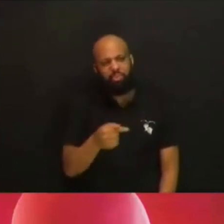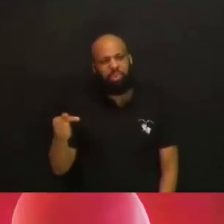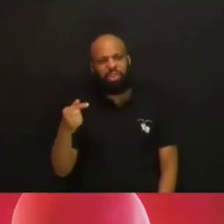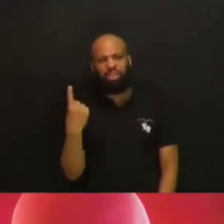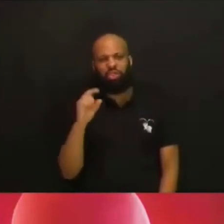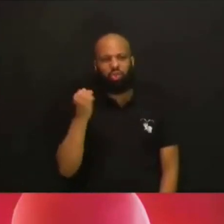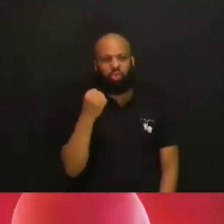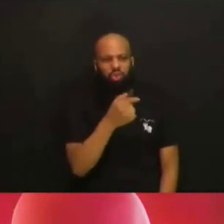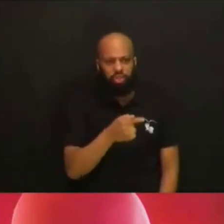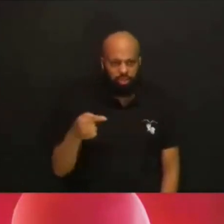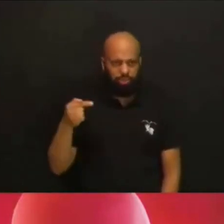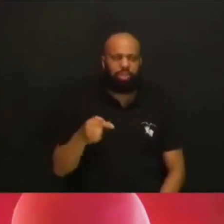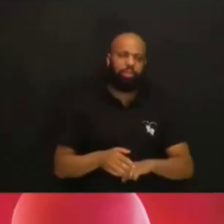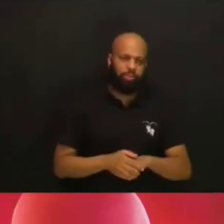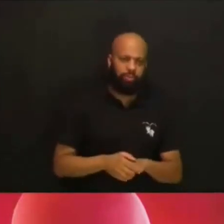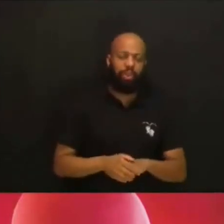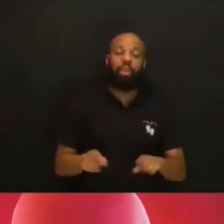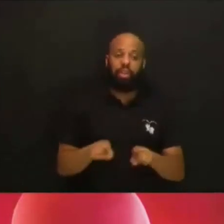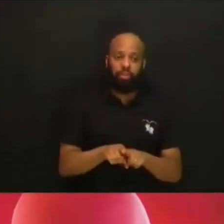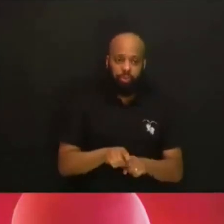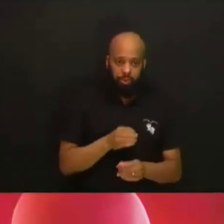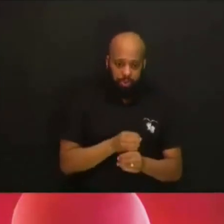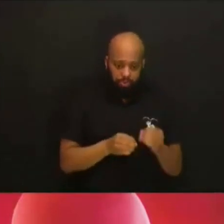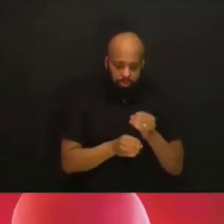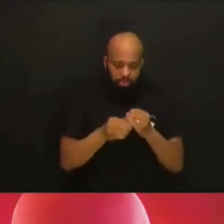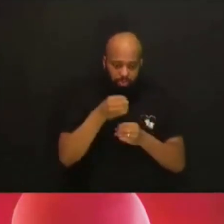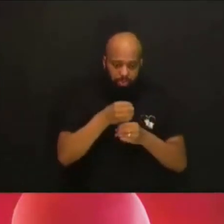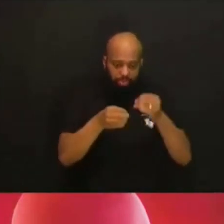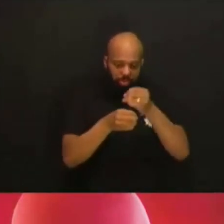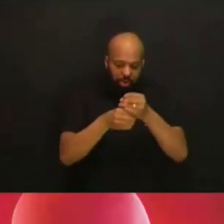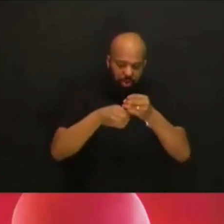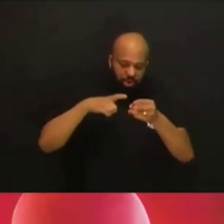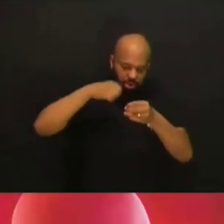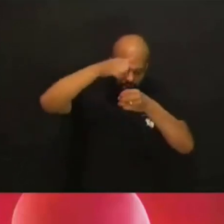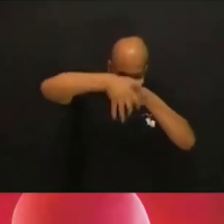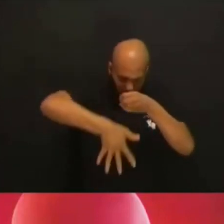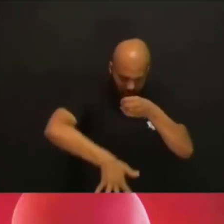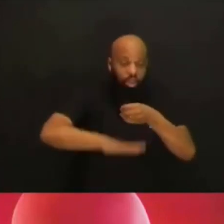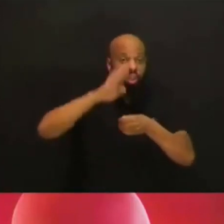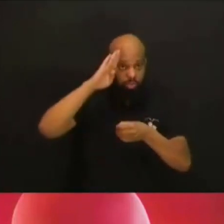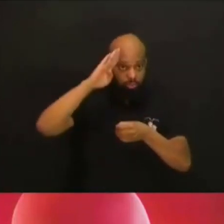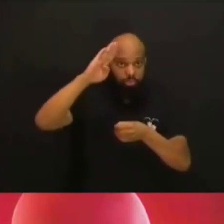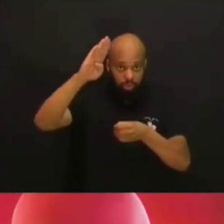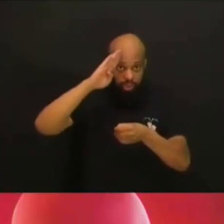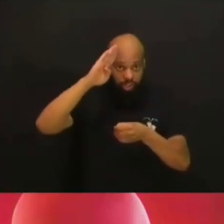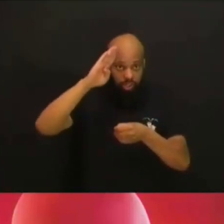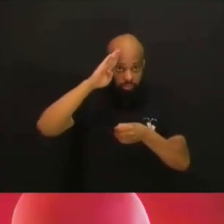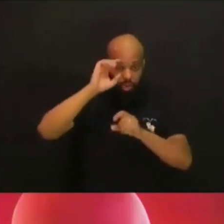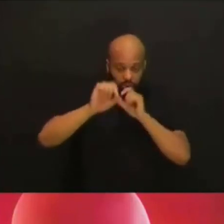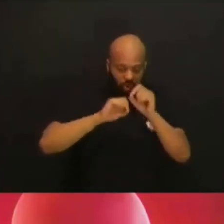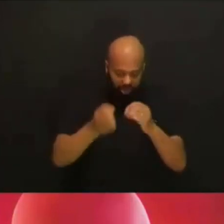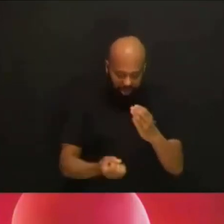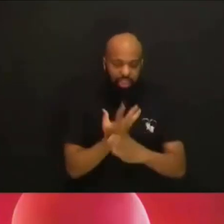semanas. A medula óssea passa a ser responsável como principal órgão formador do sangue.